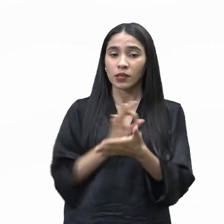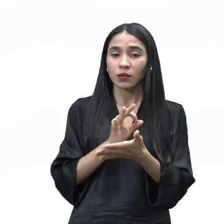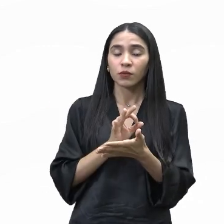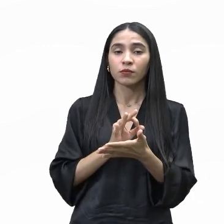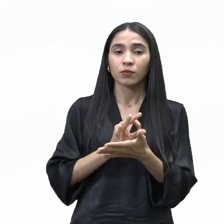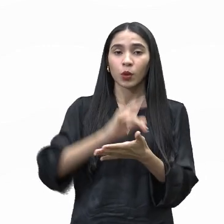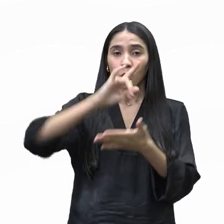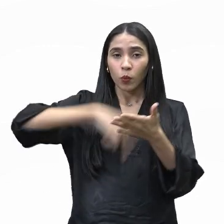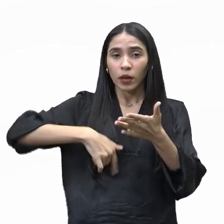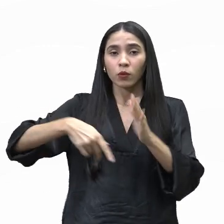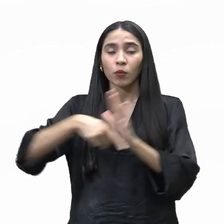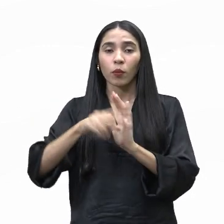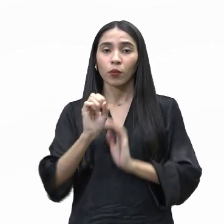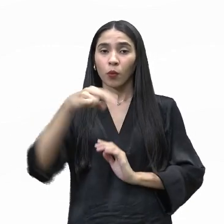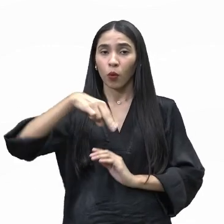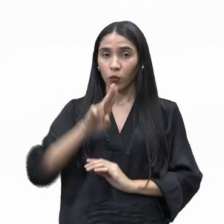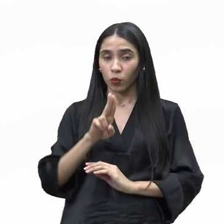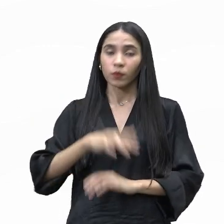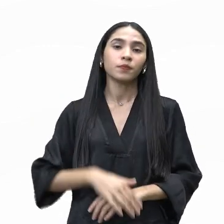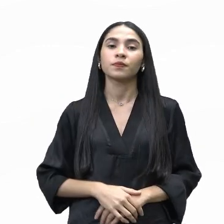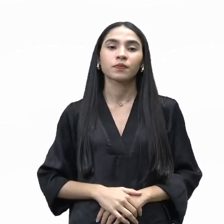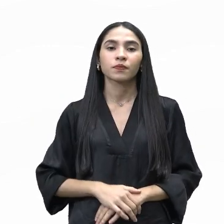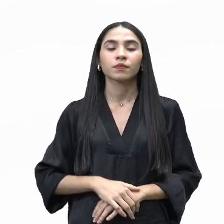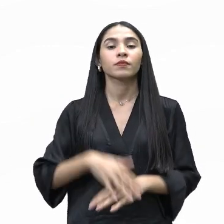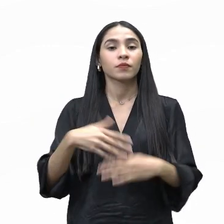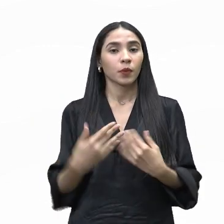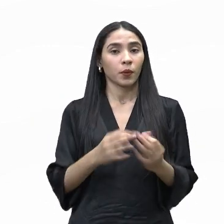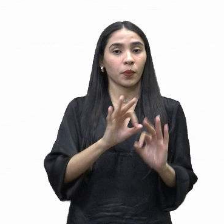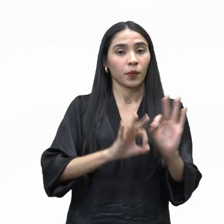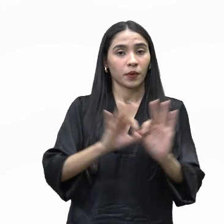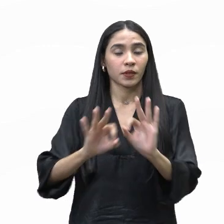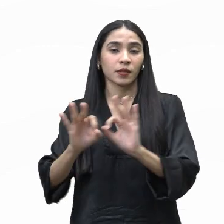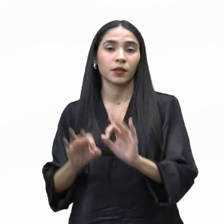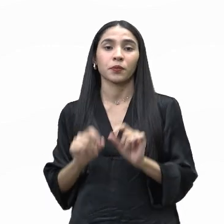das Nações Unidas. Então, aí foi elaborado,